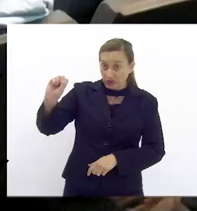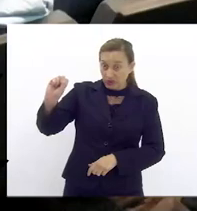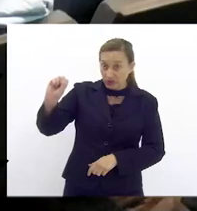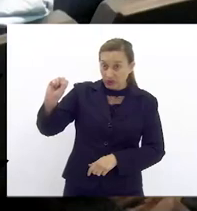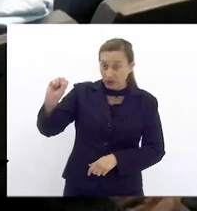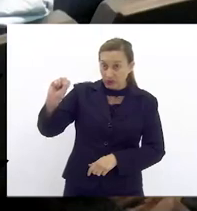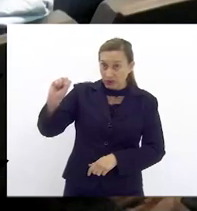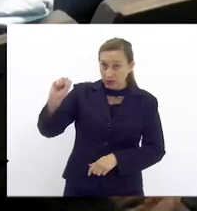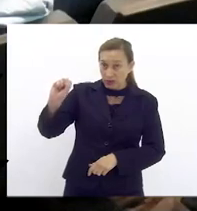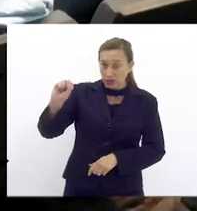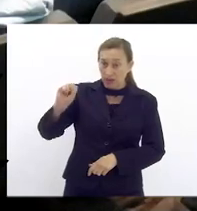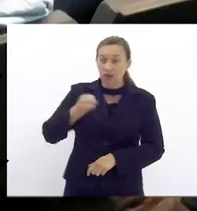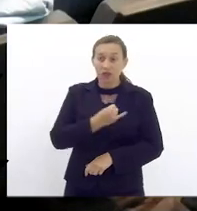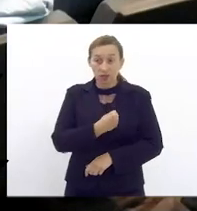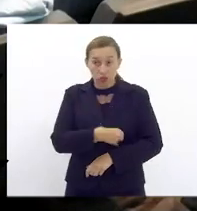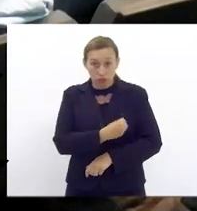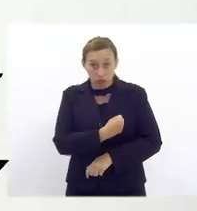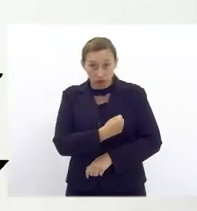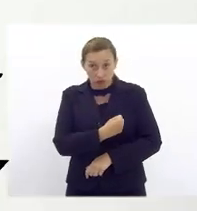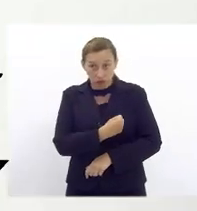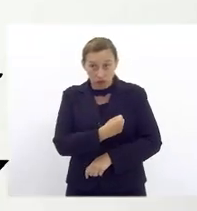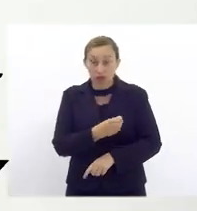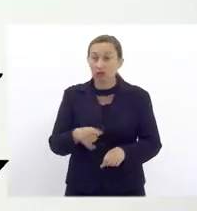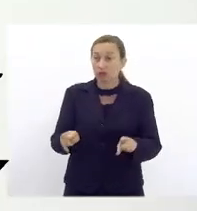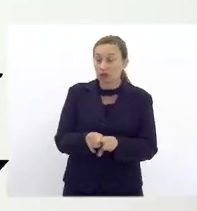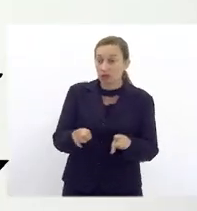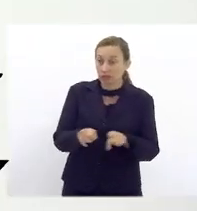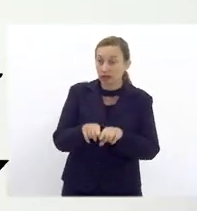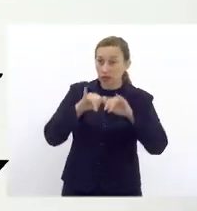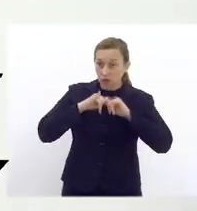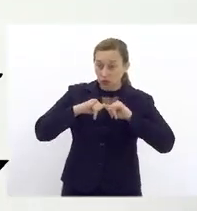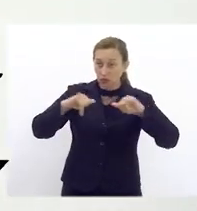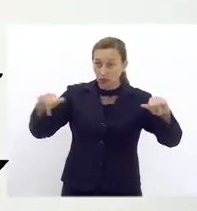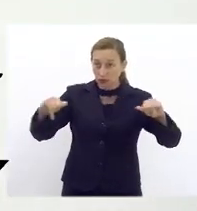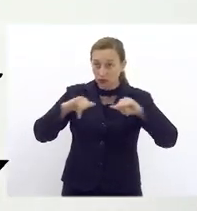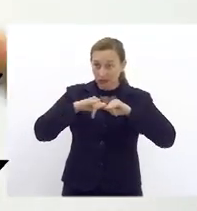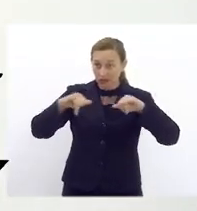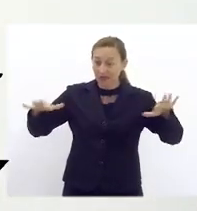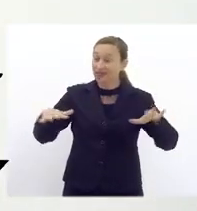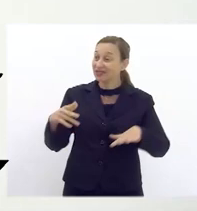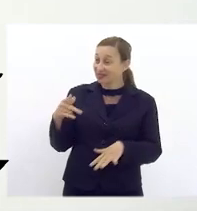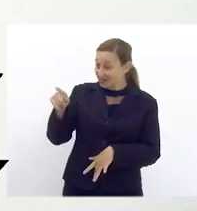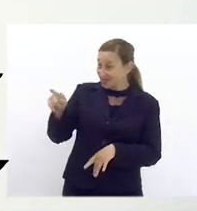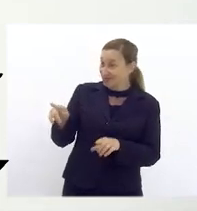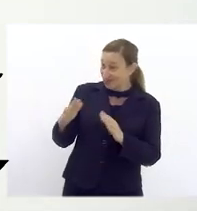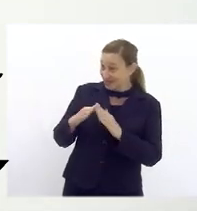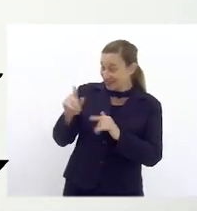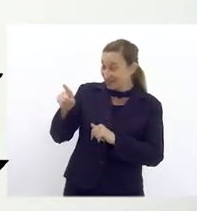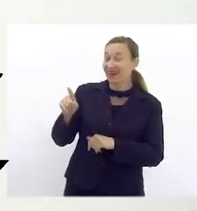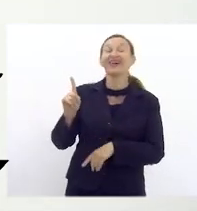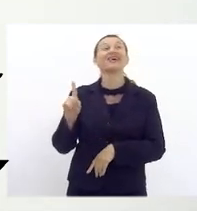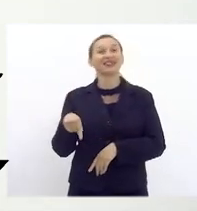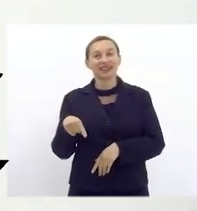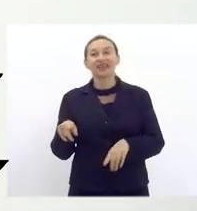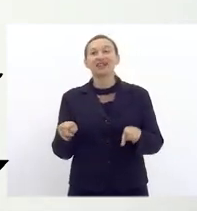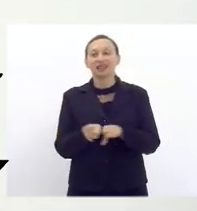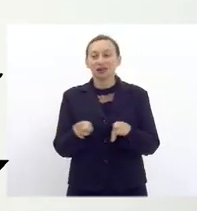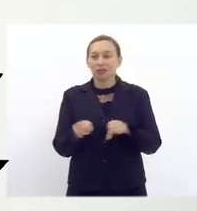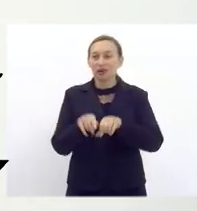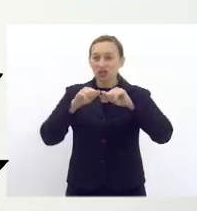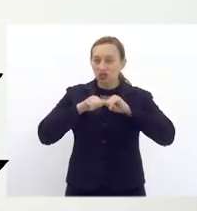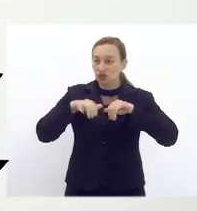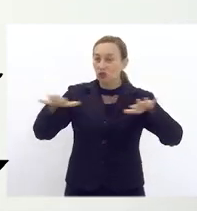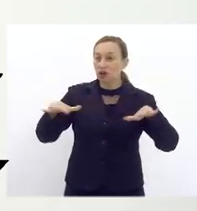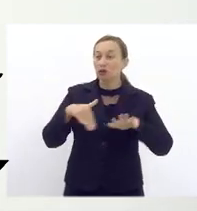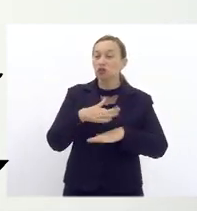São João de Meriti também divulgamos terra do Senhor divulgamos também todas